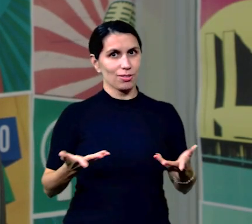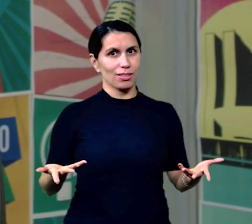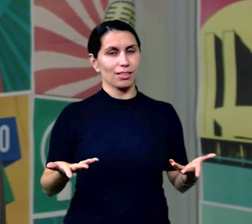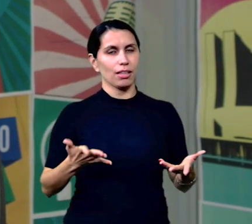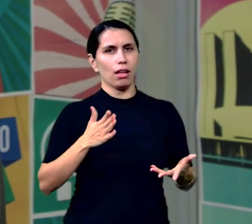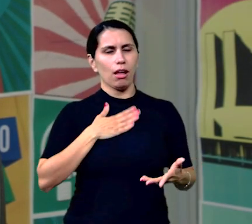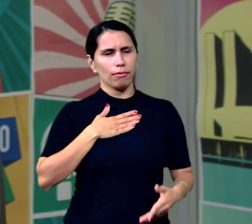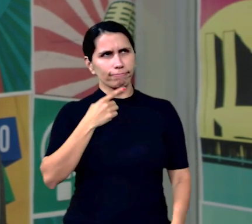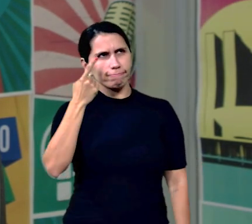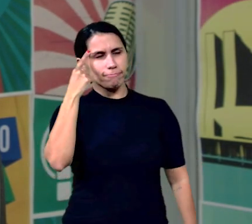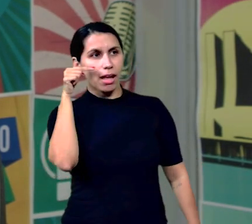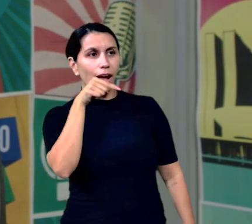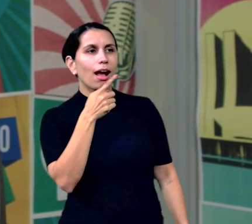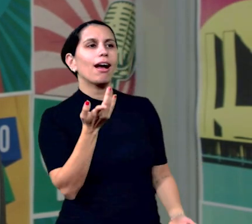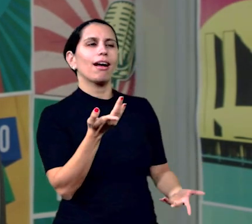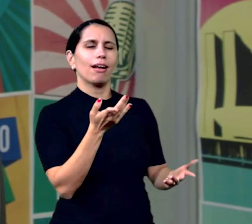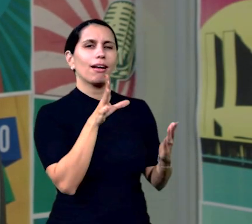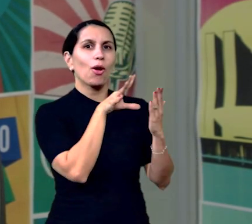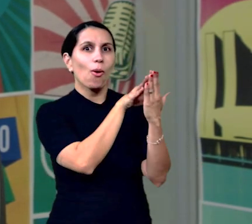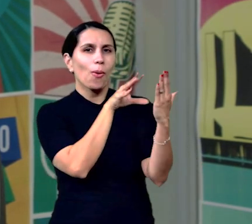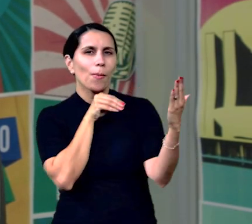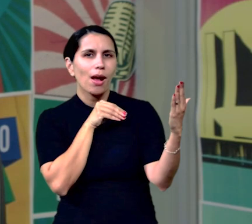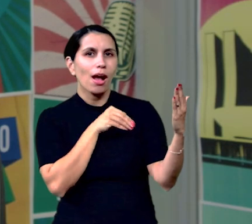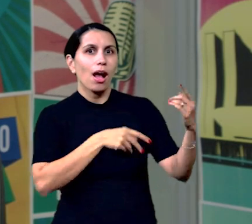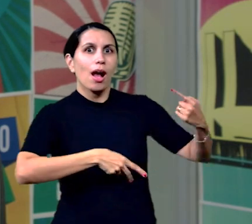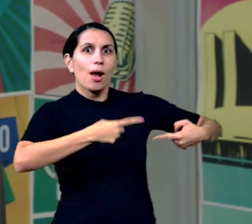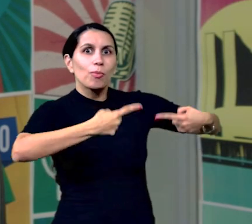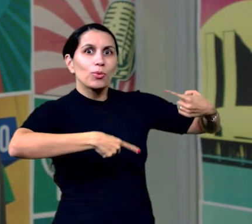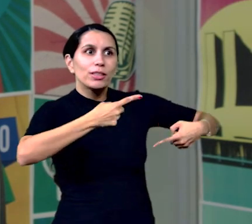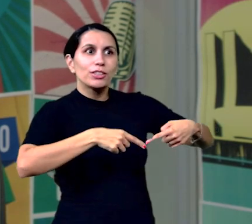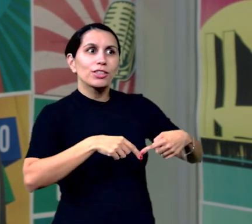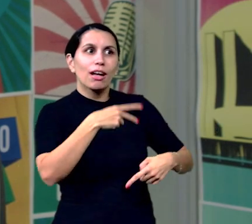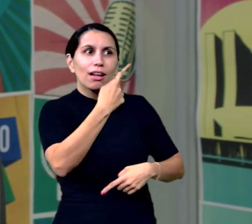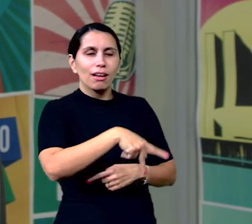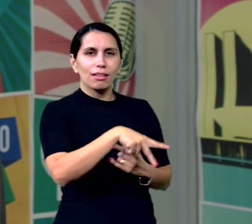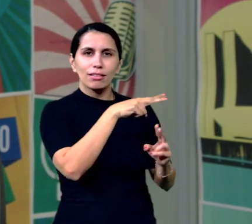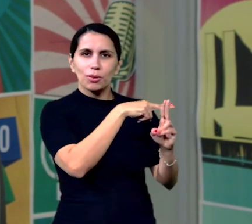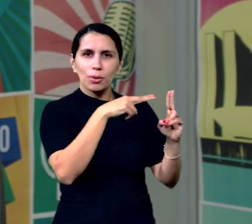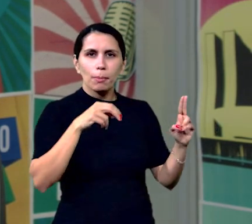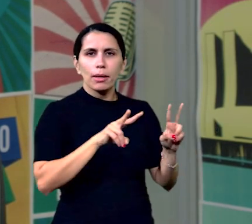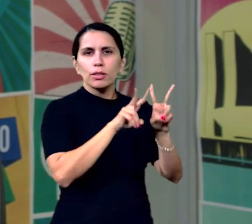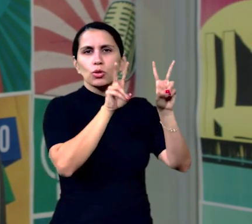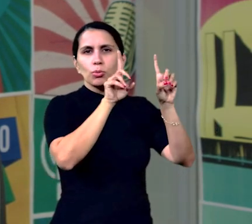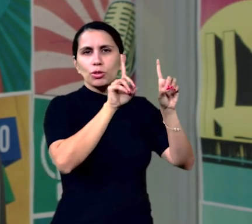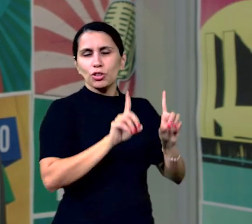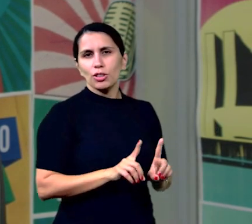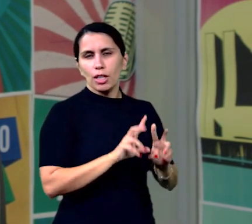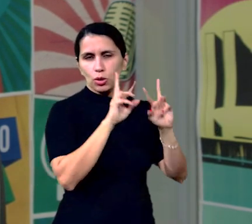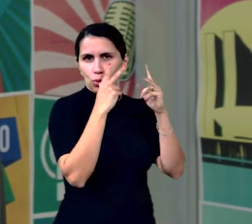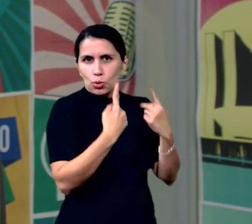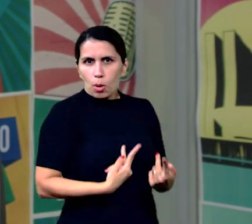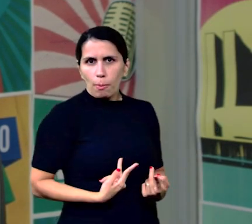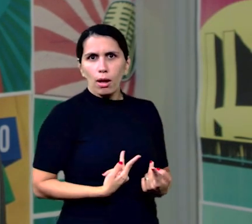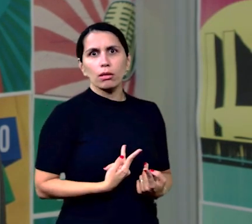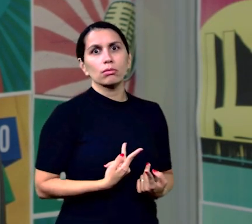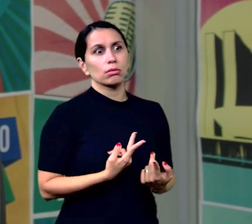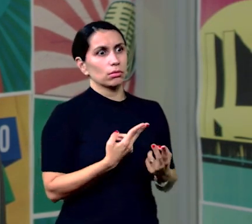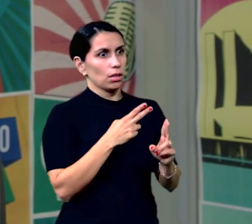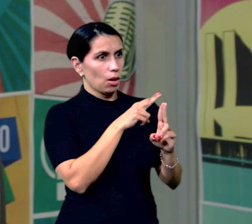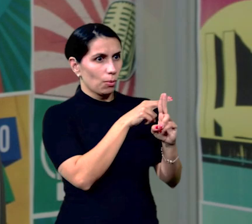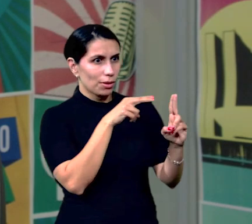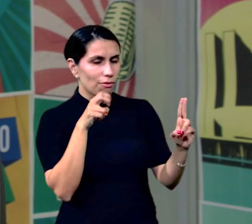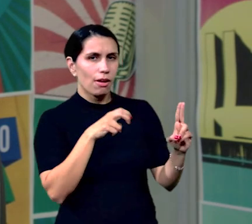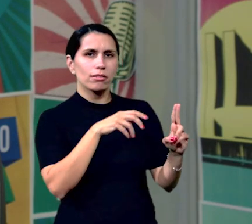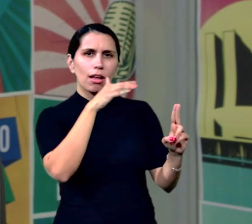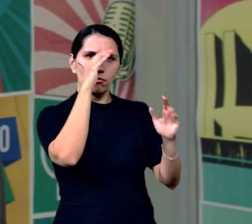à política da ONB, por exemplo, sobre direitos humanos, não é, Uhum. dizer que a universidade segue os